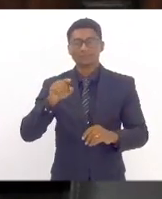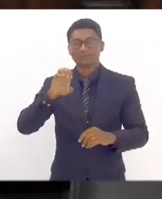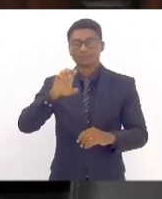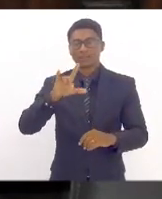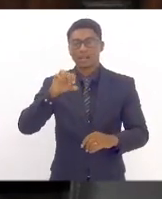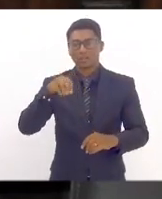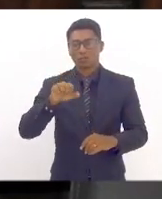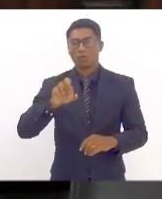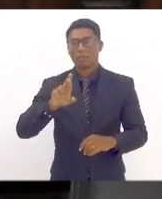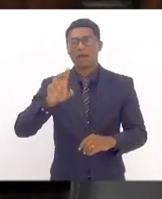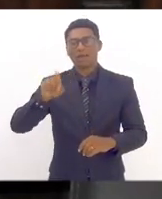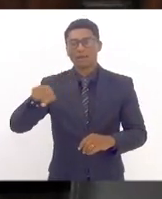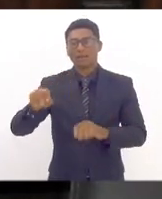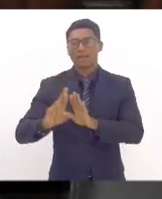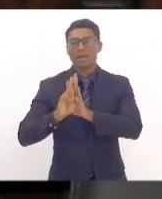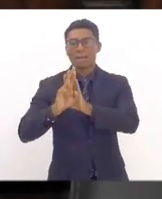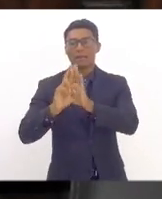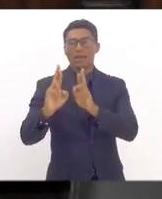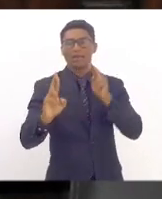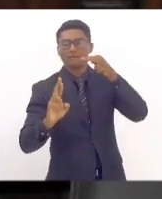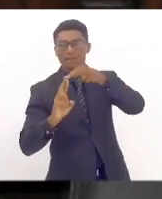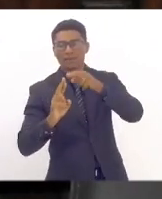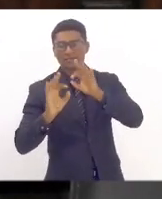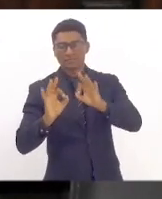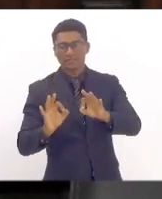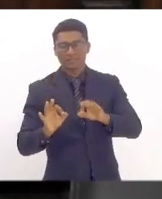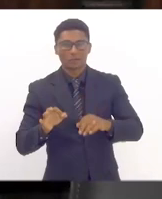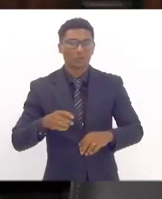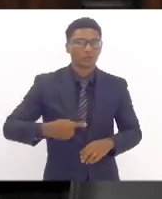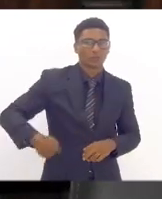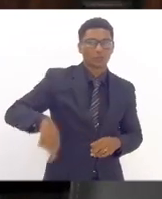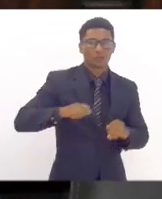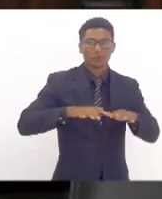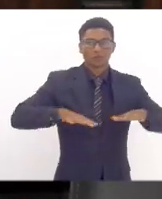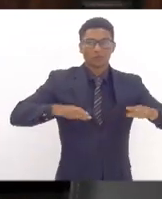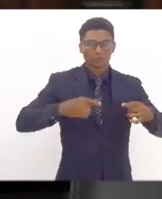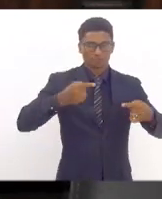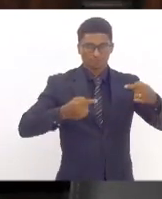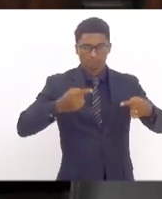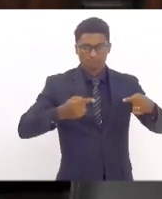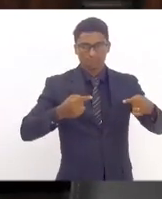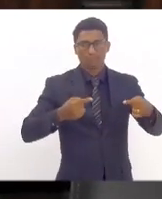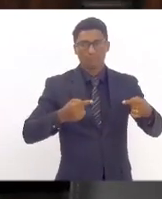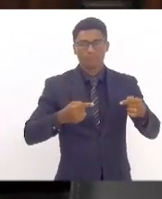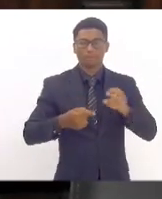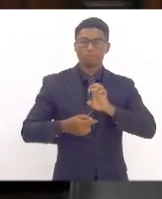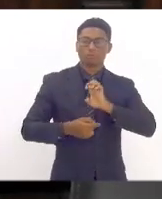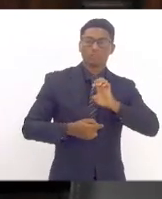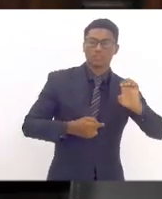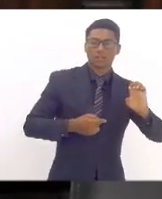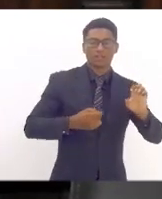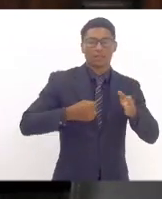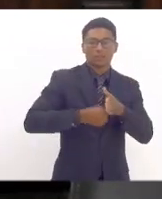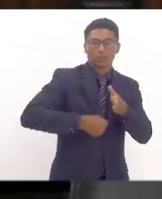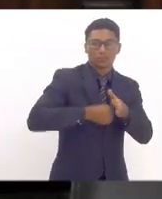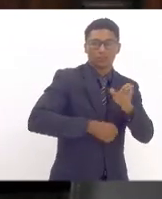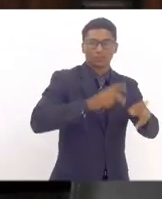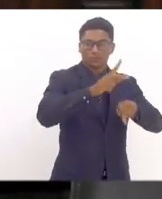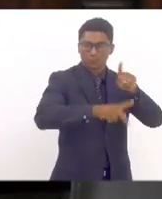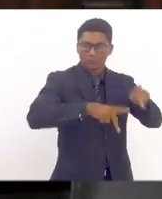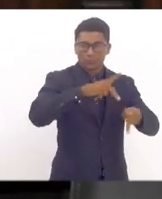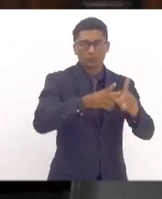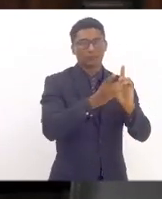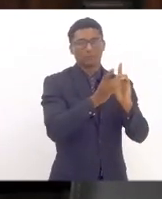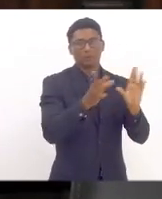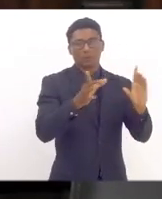é um emblema é um símbolo é uma referência para todos nós que estamos na vida pública do campo da esquerda nas lutas populares lutando por